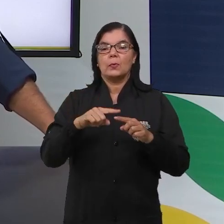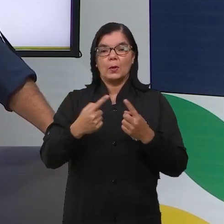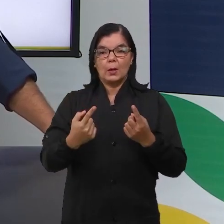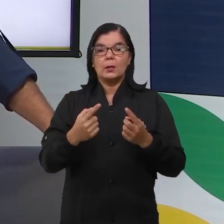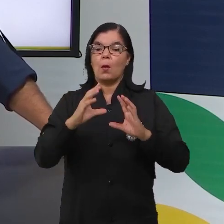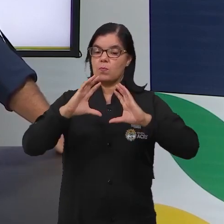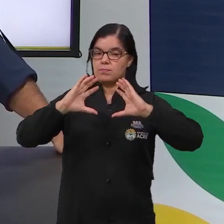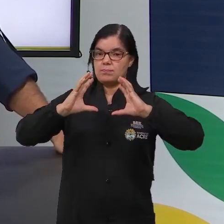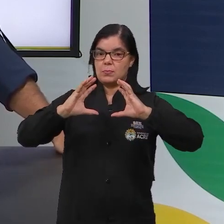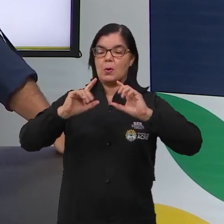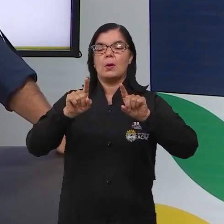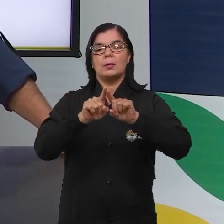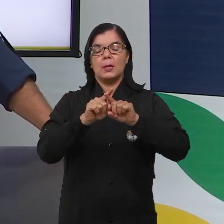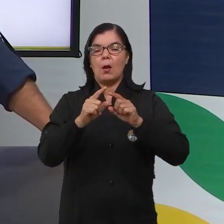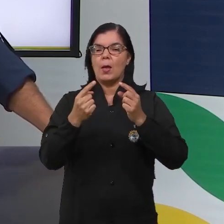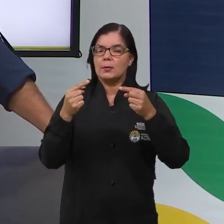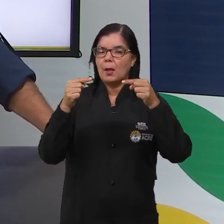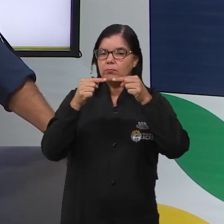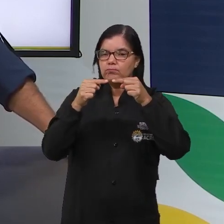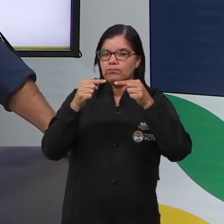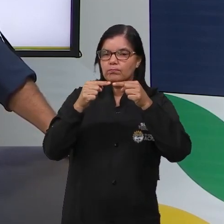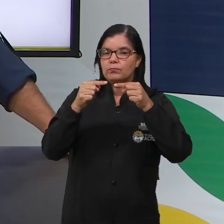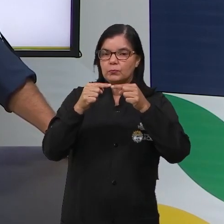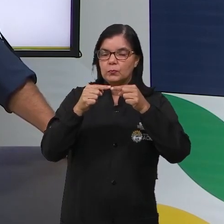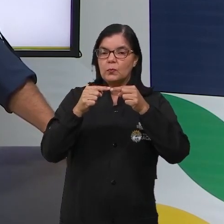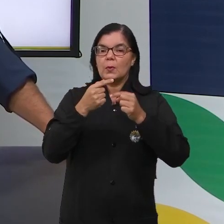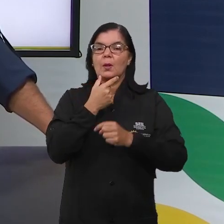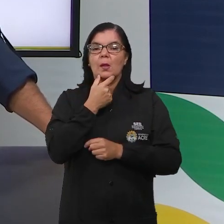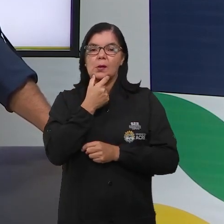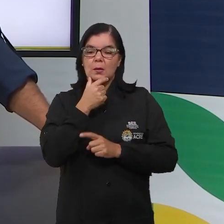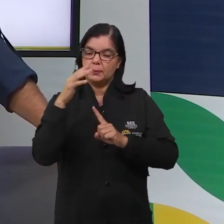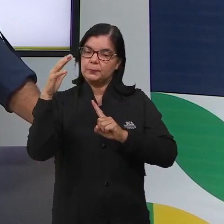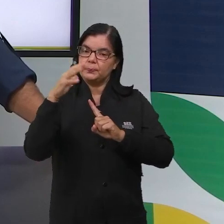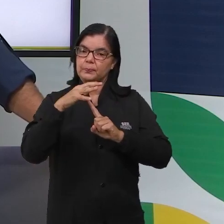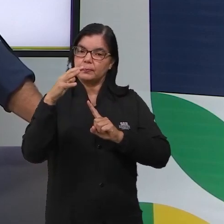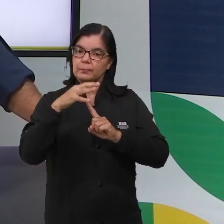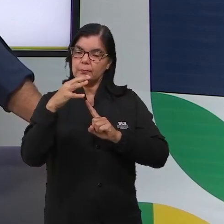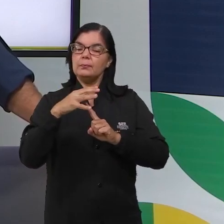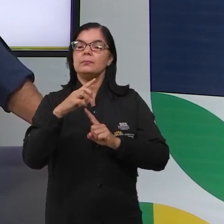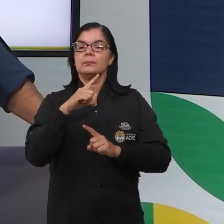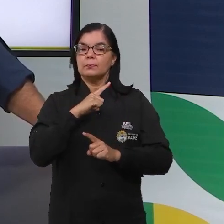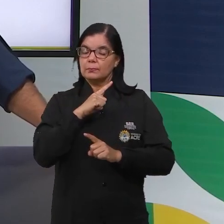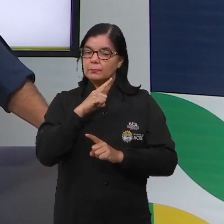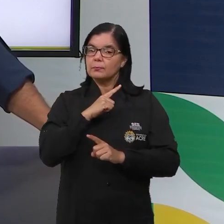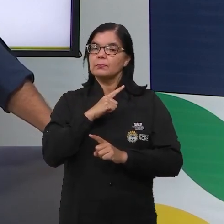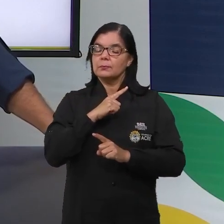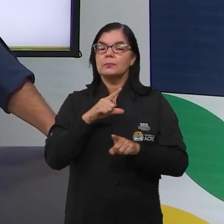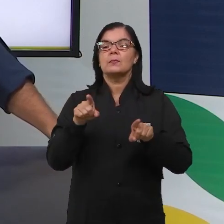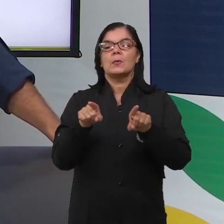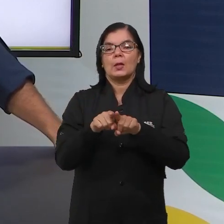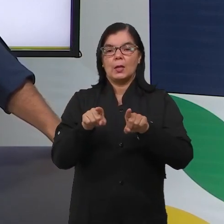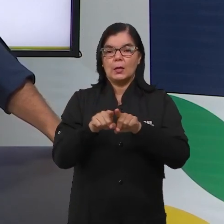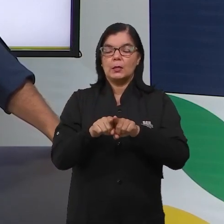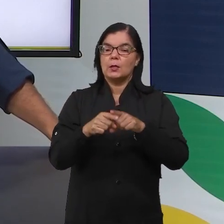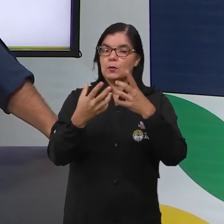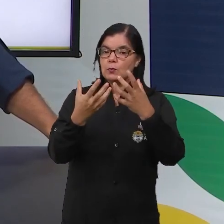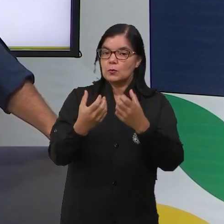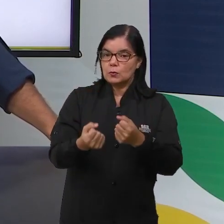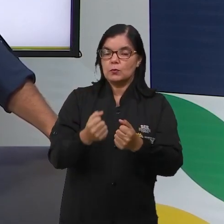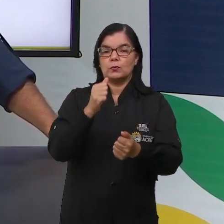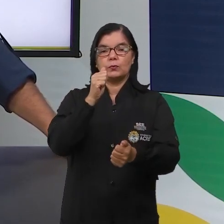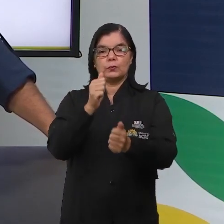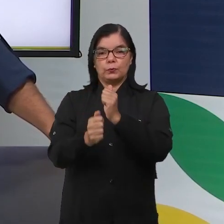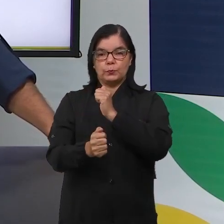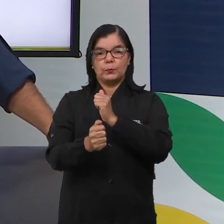bola. Então, essa associação do idioma acaba influenciando, sim, na construção e consolidação do